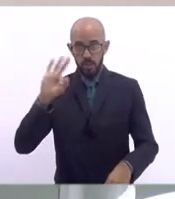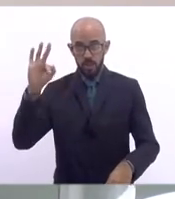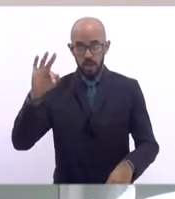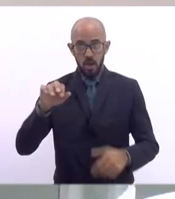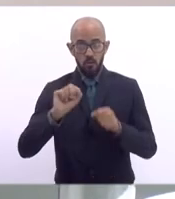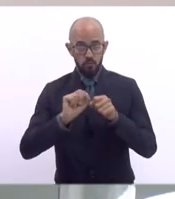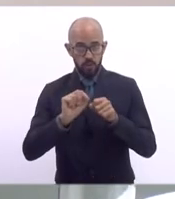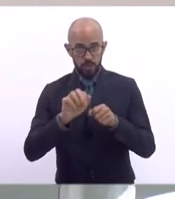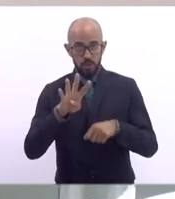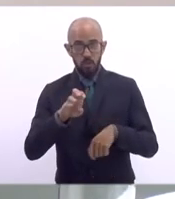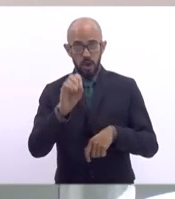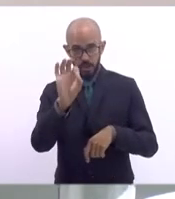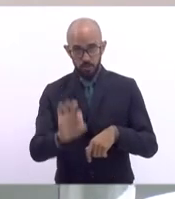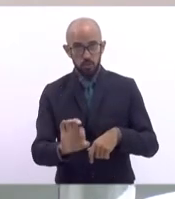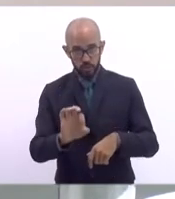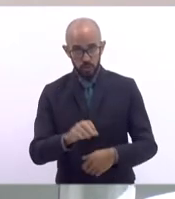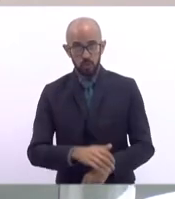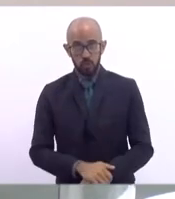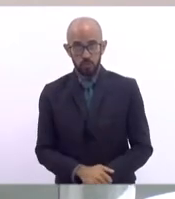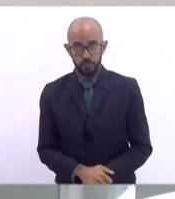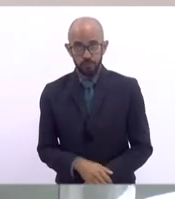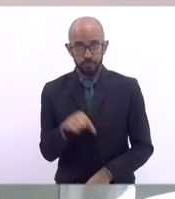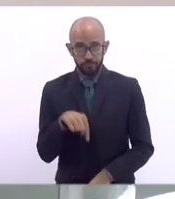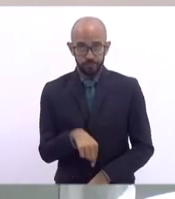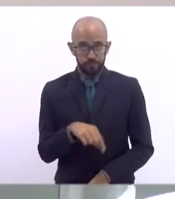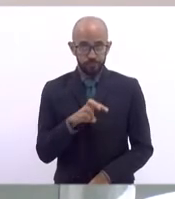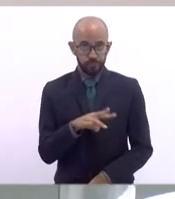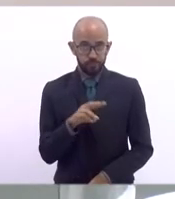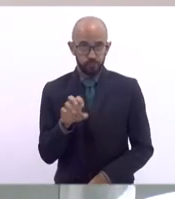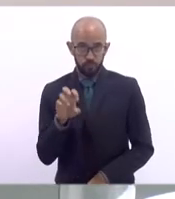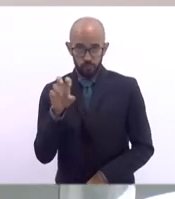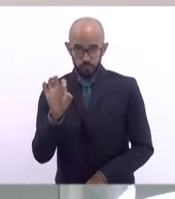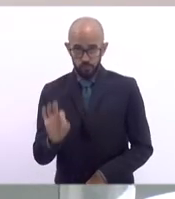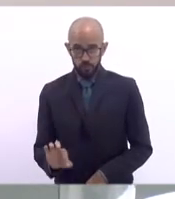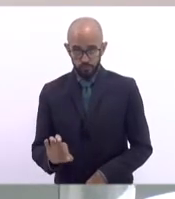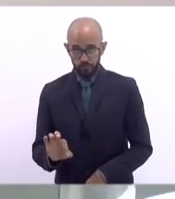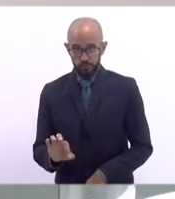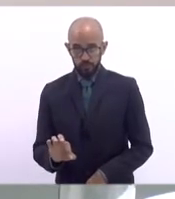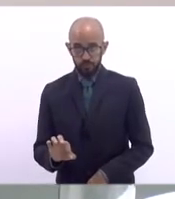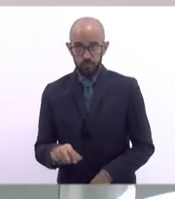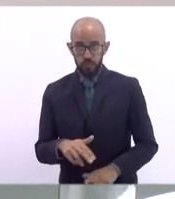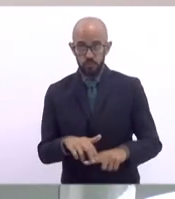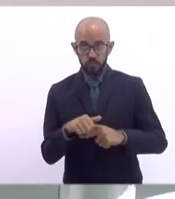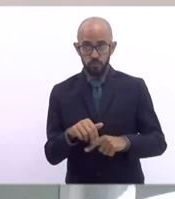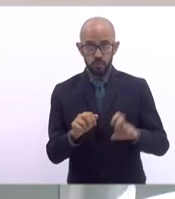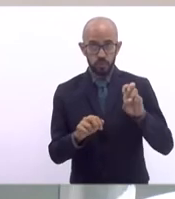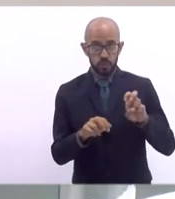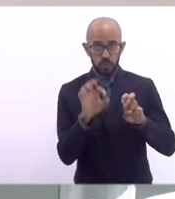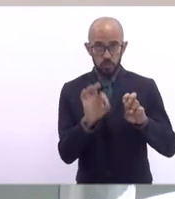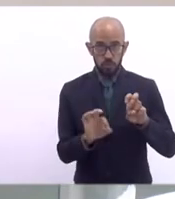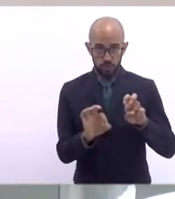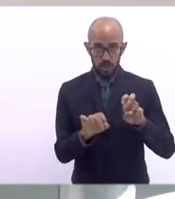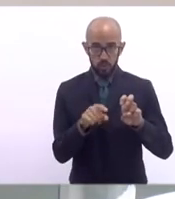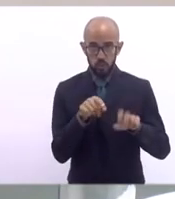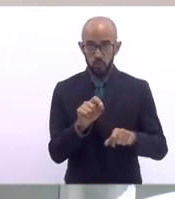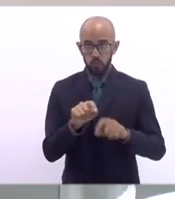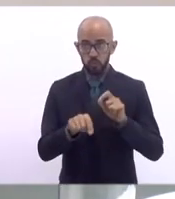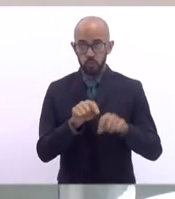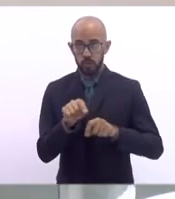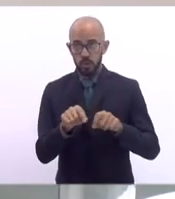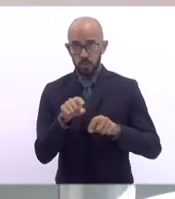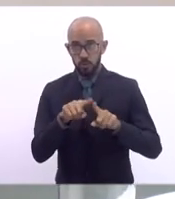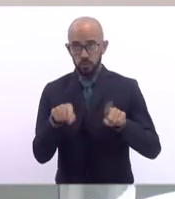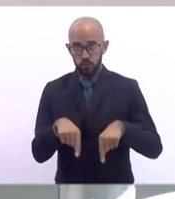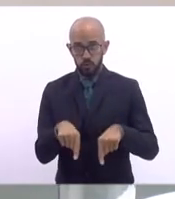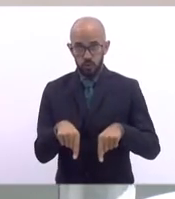quarenta por cento e aqui tá em 35 por cinco porcento a mobilização do